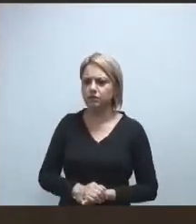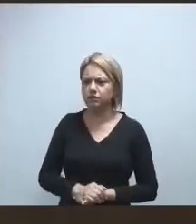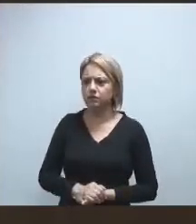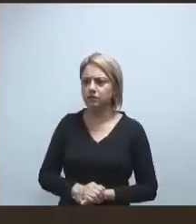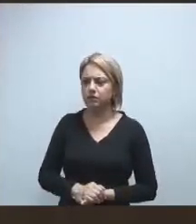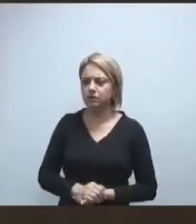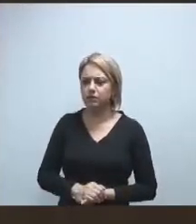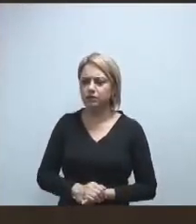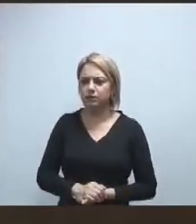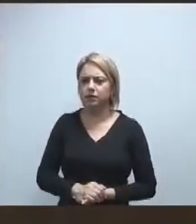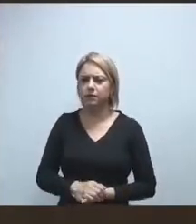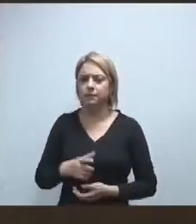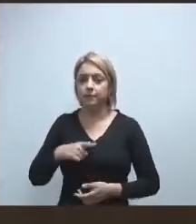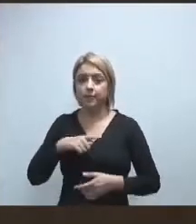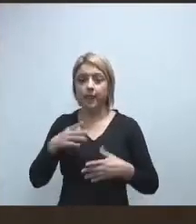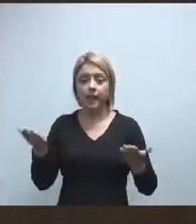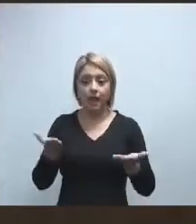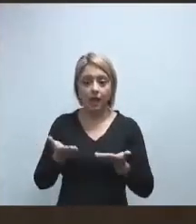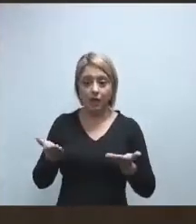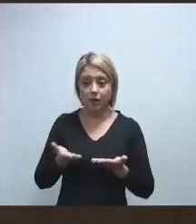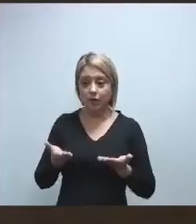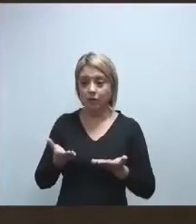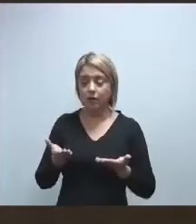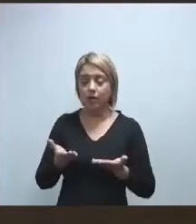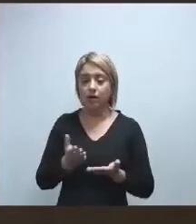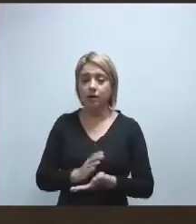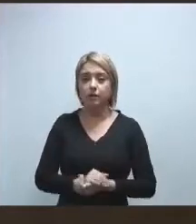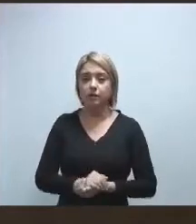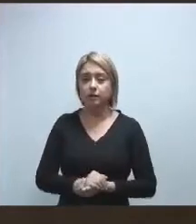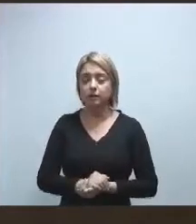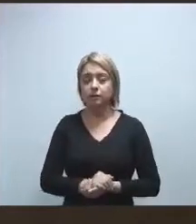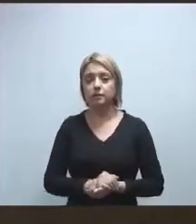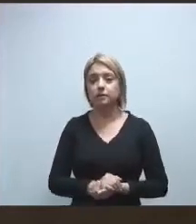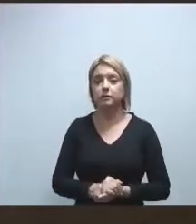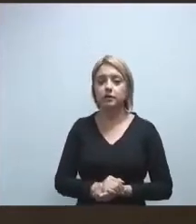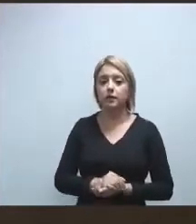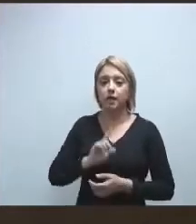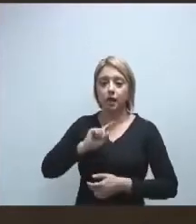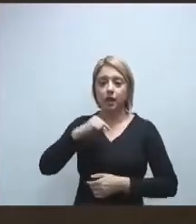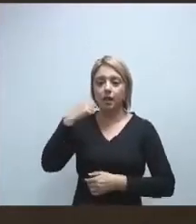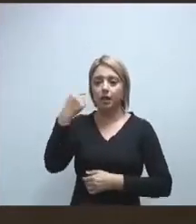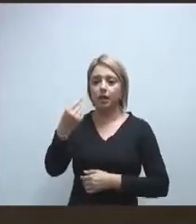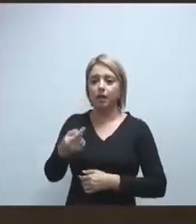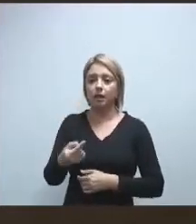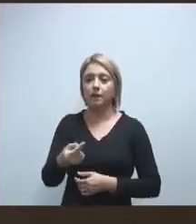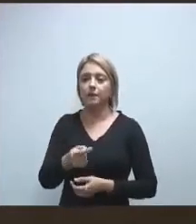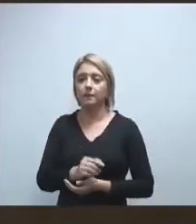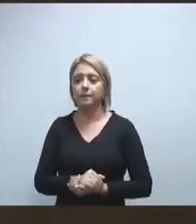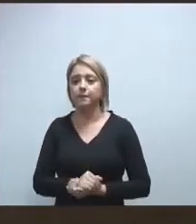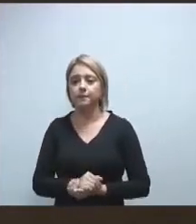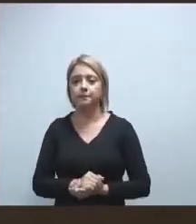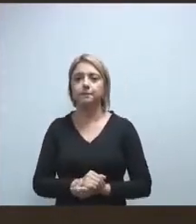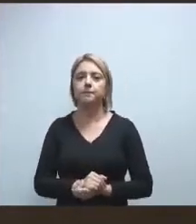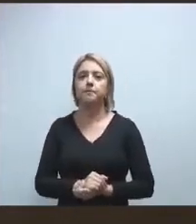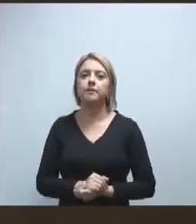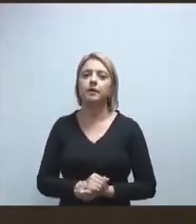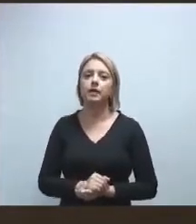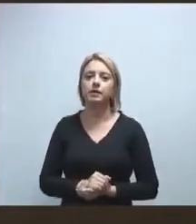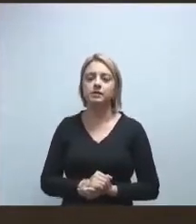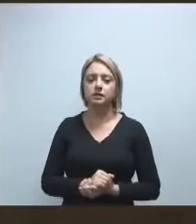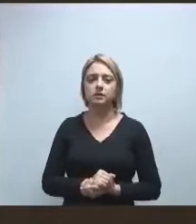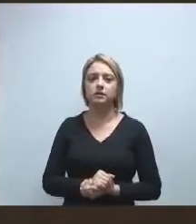nessa altura eu prefiro deixar os desafios mais adiante para que a gente possa